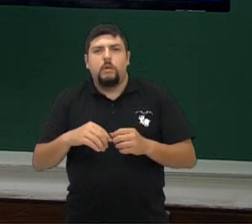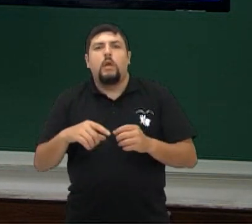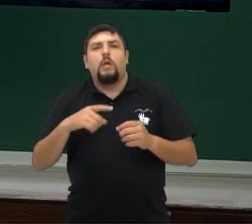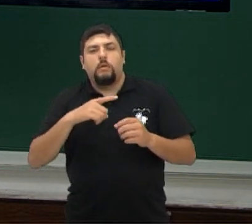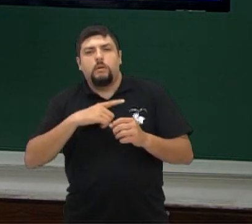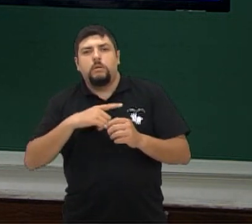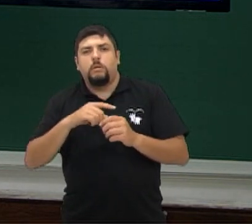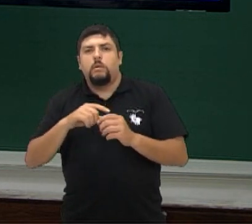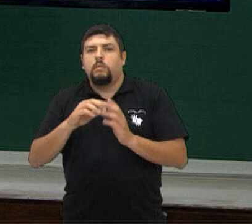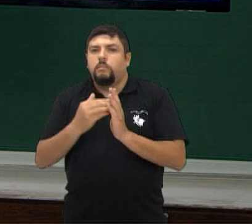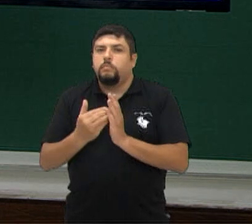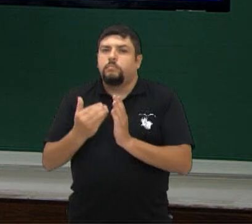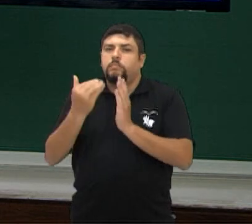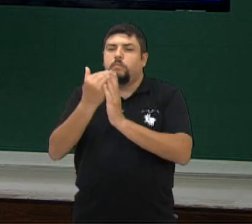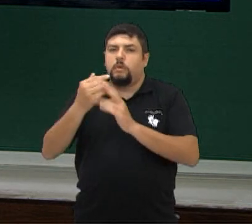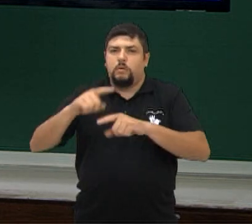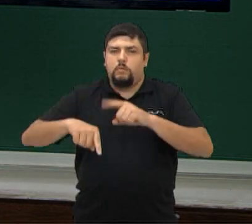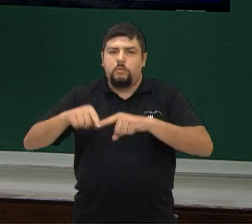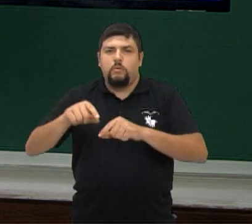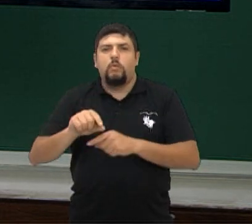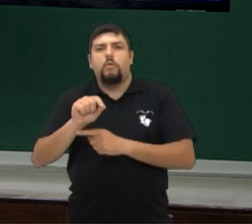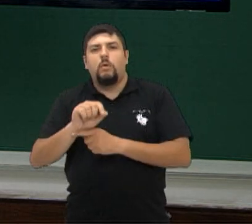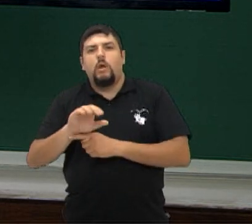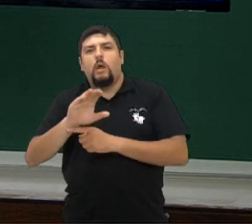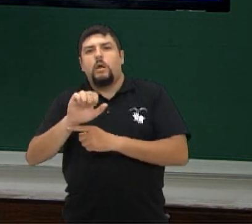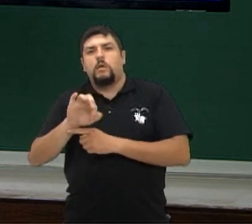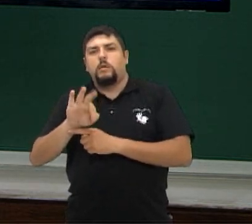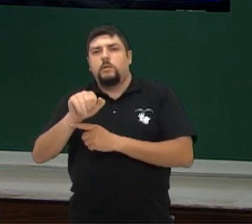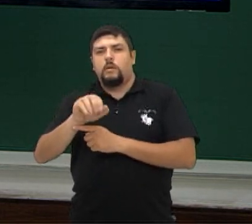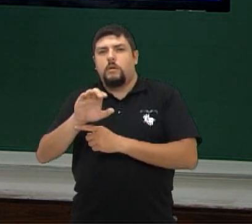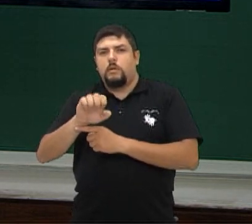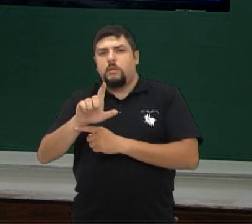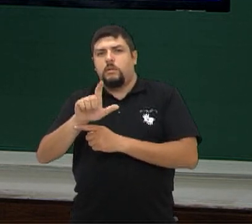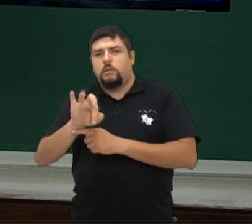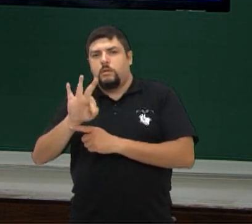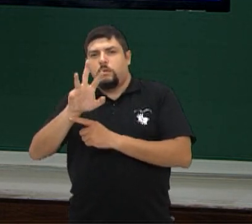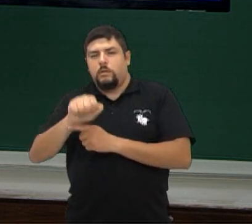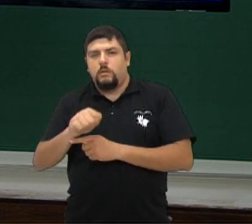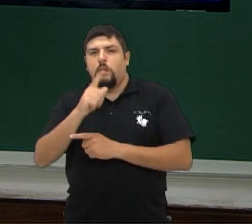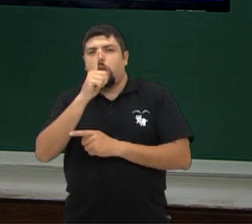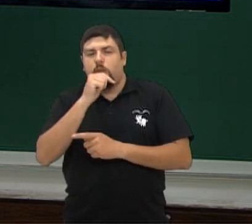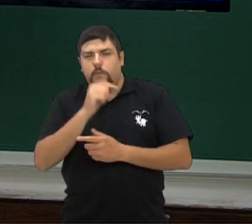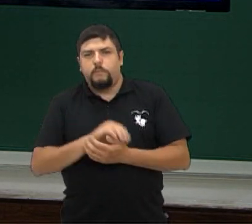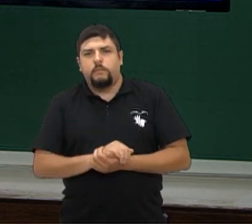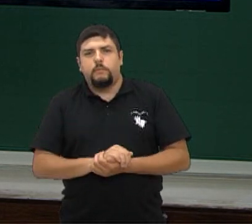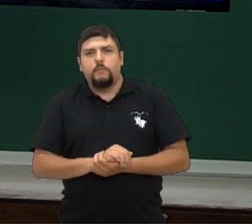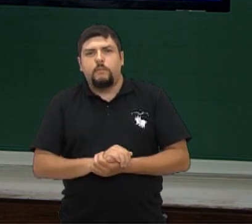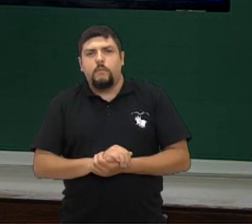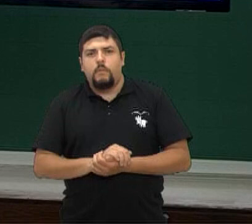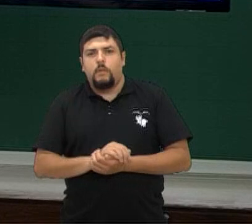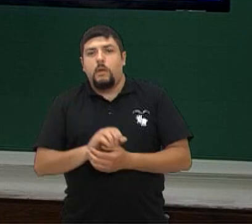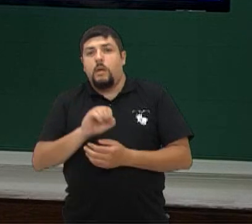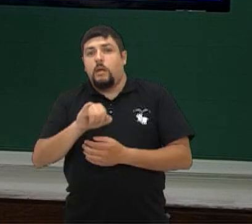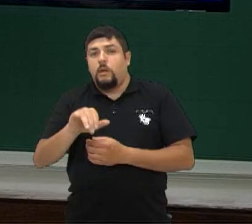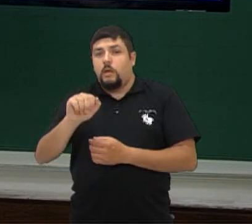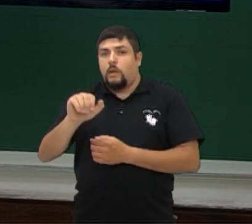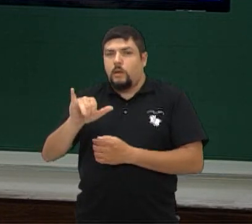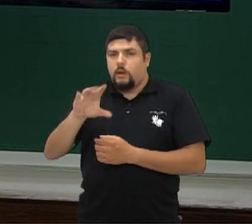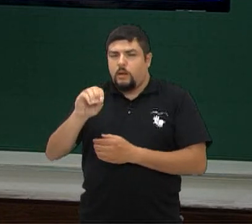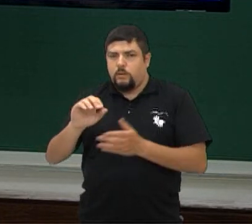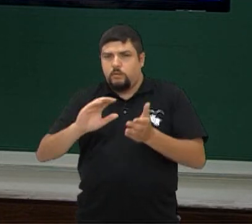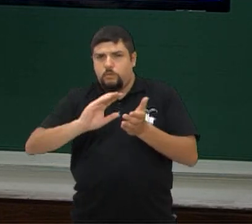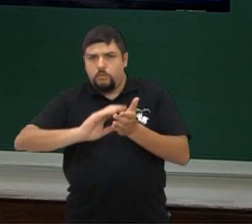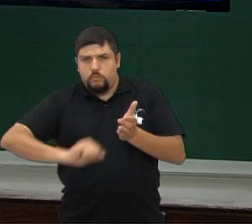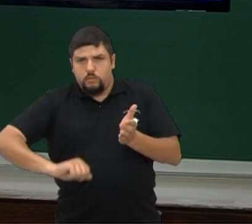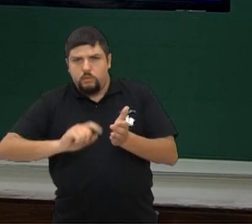mais produto aparecendo, que é o acetato de etila e a água. Agora, se por acaso eu retiro o ácido acético ou